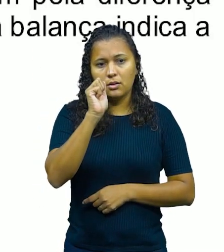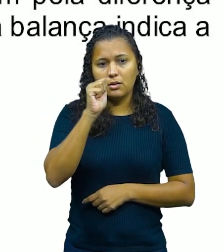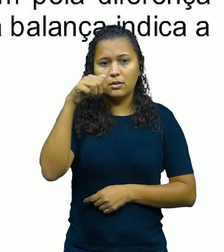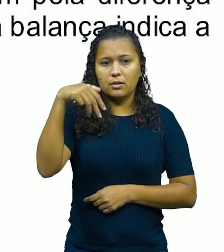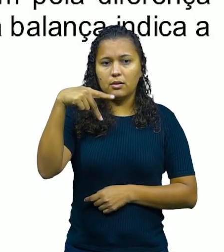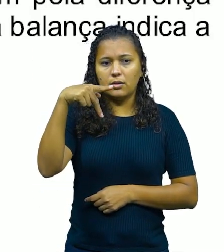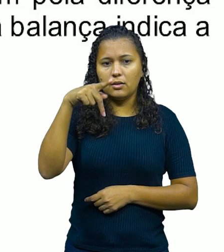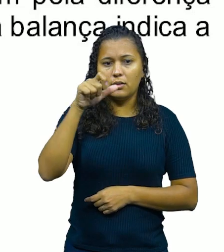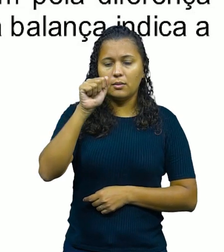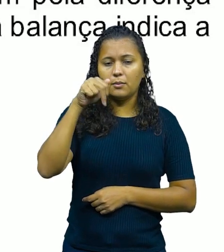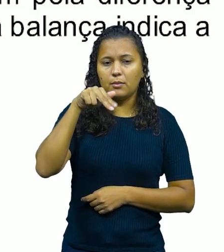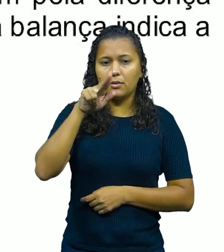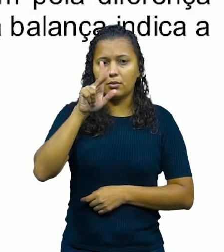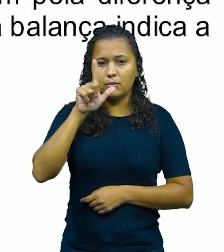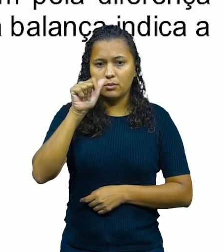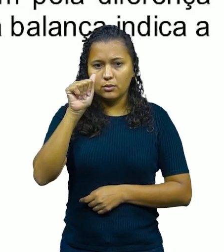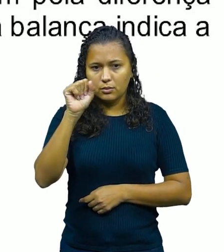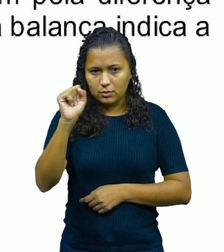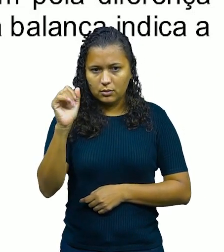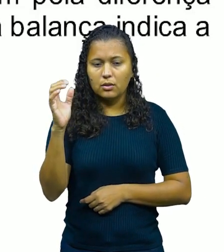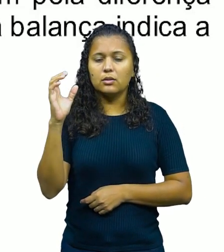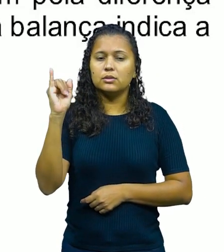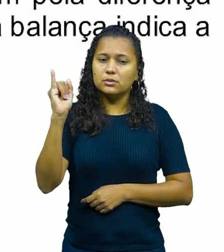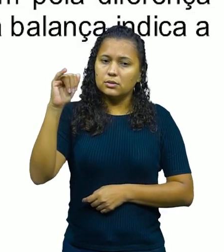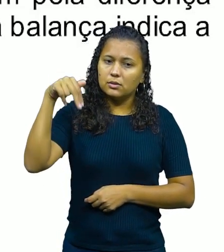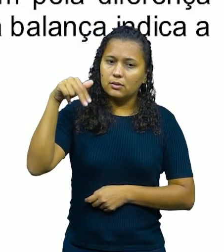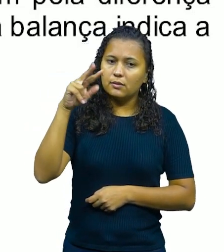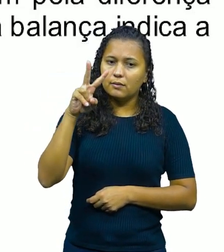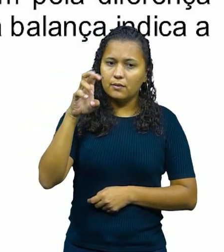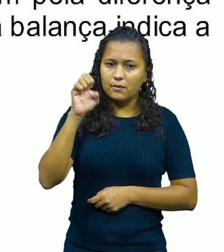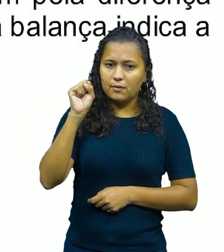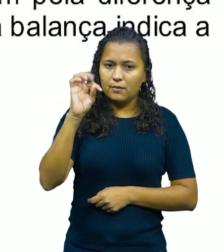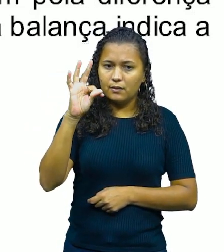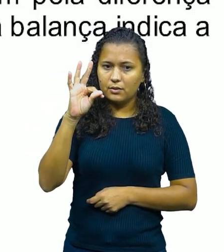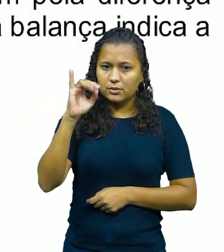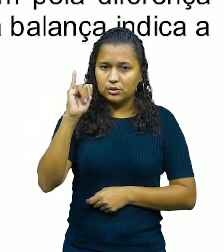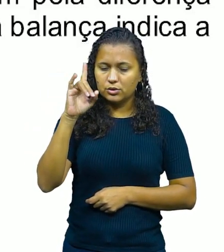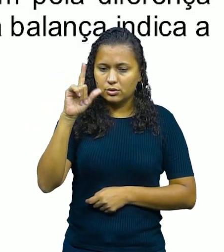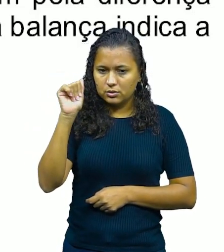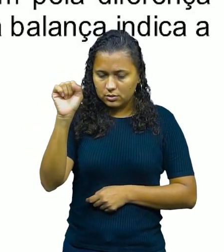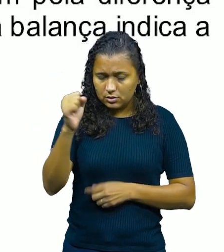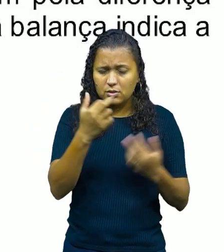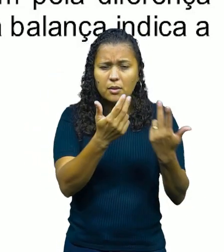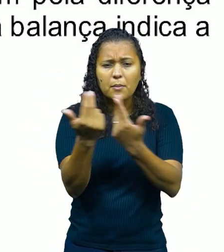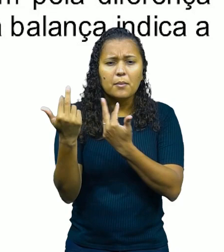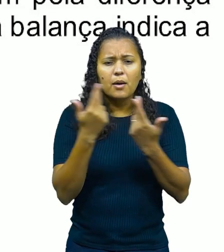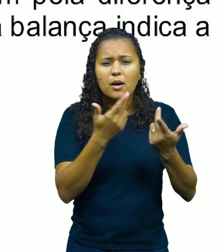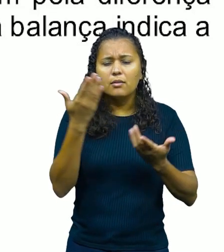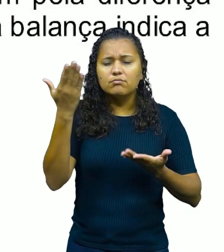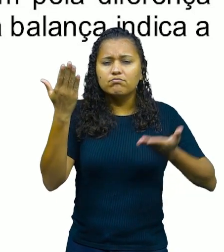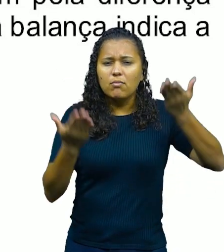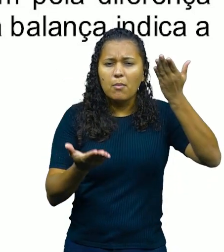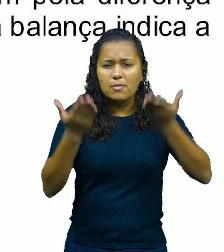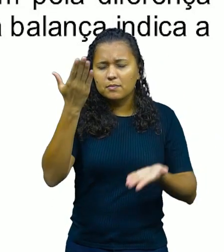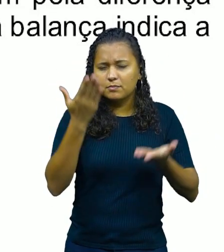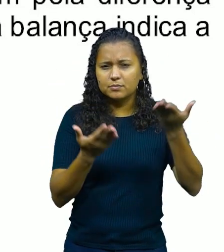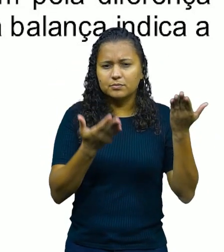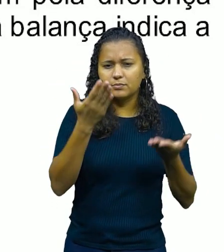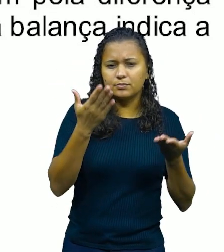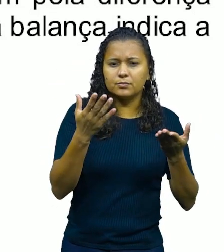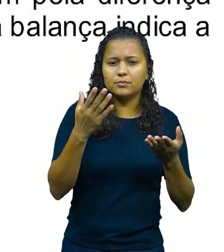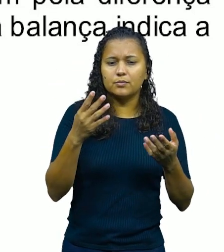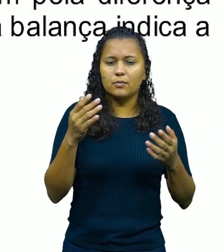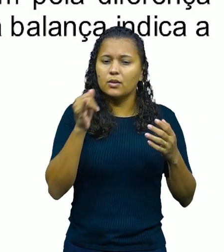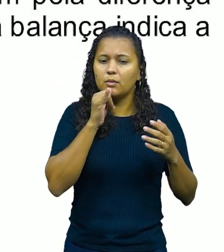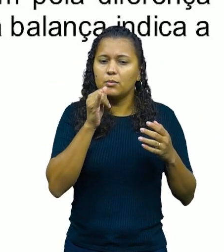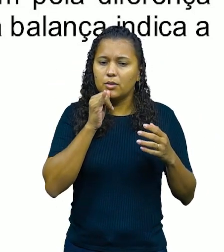a campanulas invertidas. Este nanômetro é composto de um sistema semelhante a uma balança, na